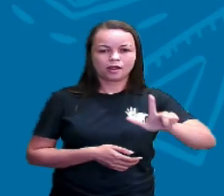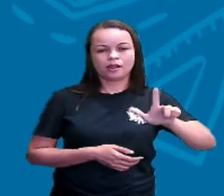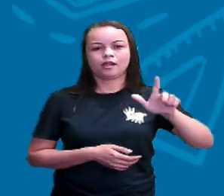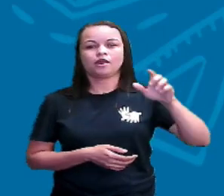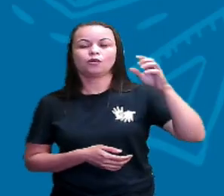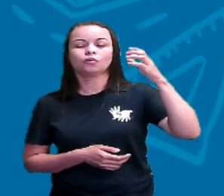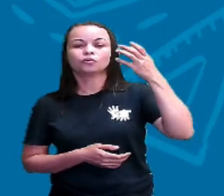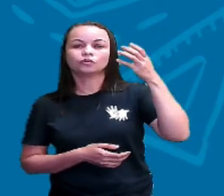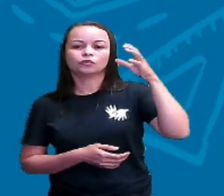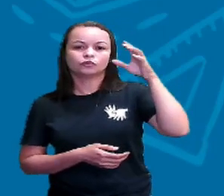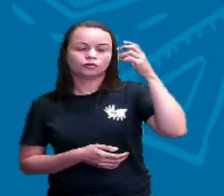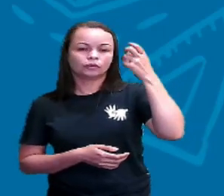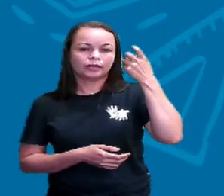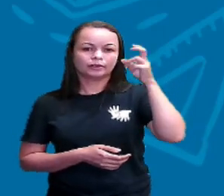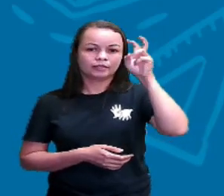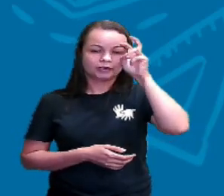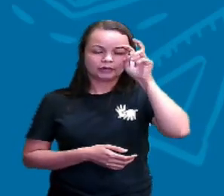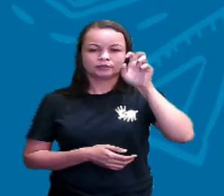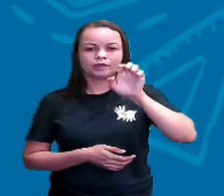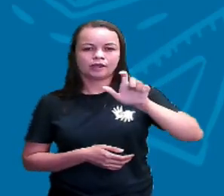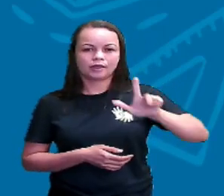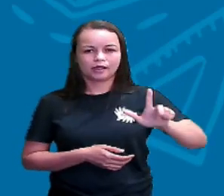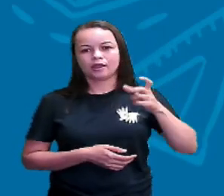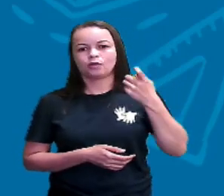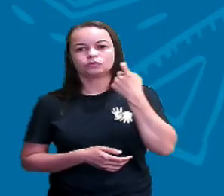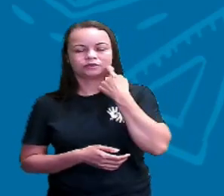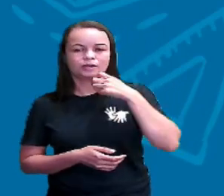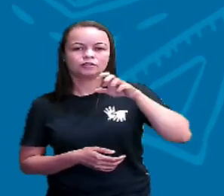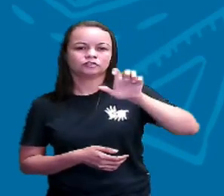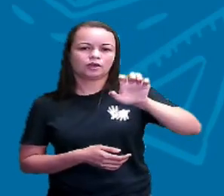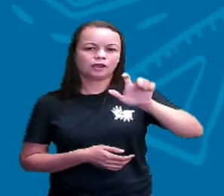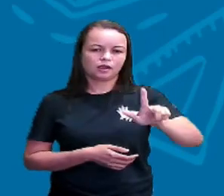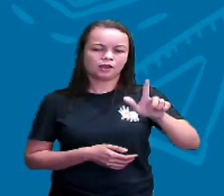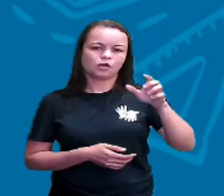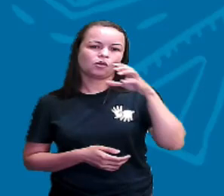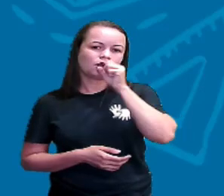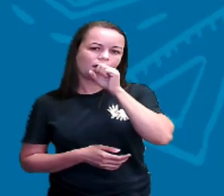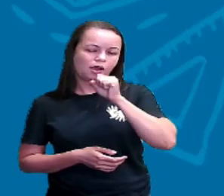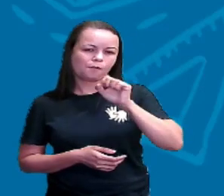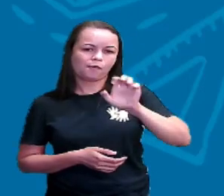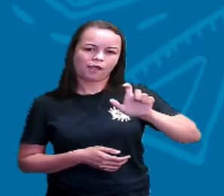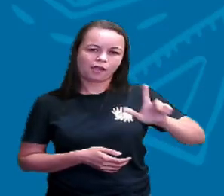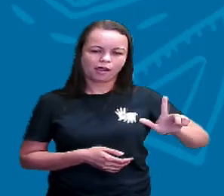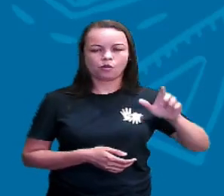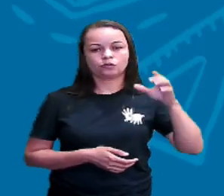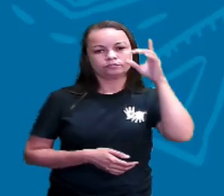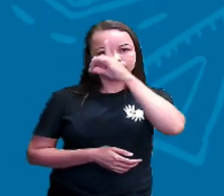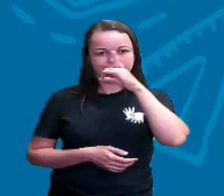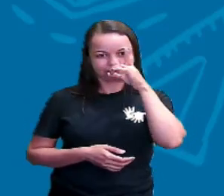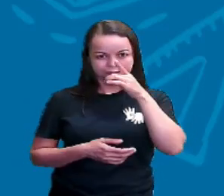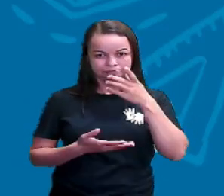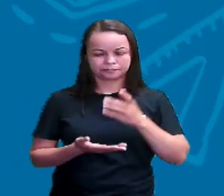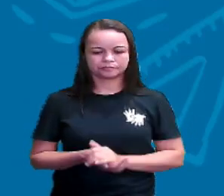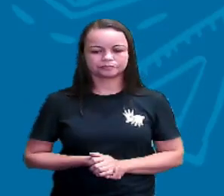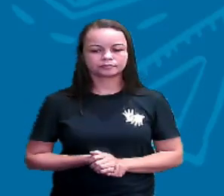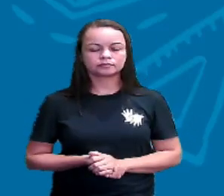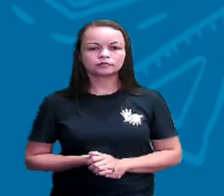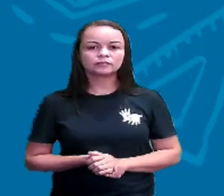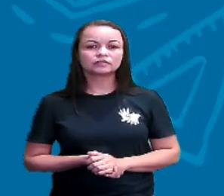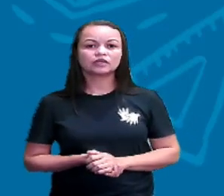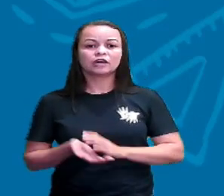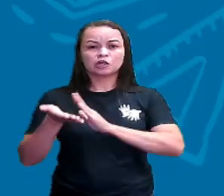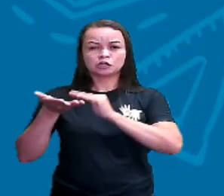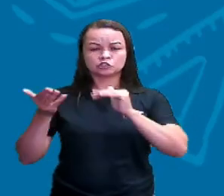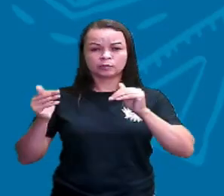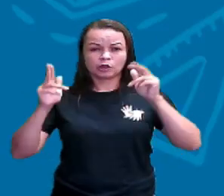sábado e el domingo, tá certo? E nunca em língua espanhola a gente vai usar a